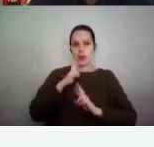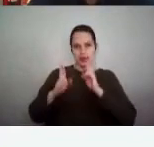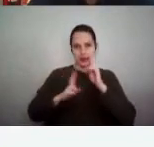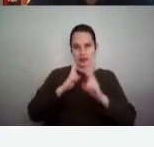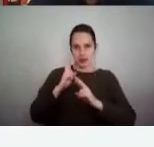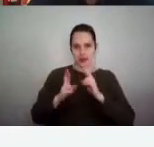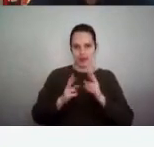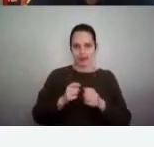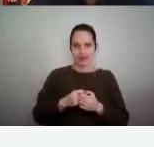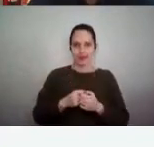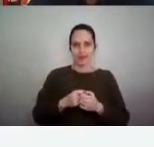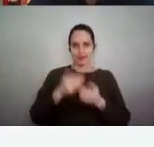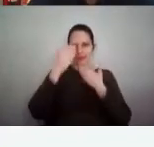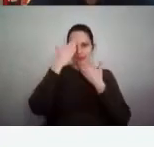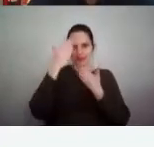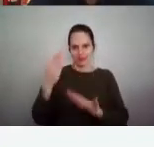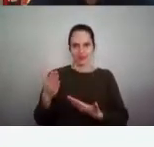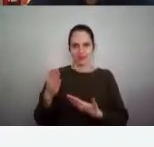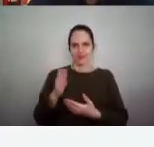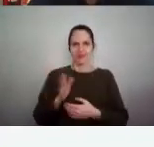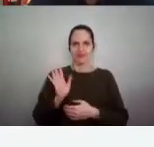e até daqui a pouco.